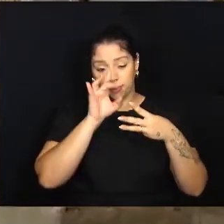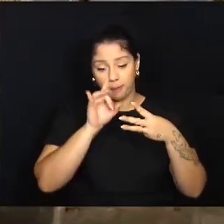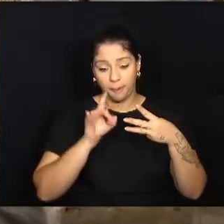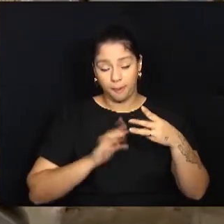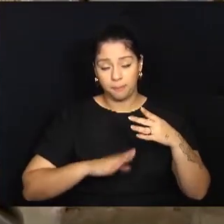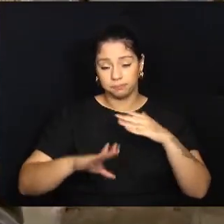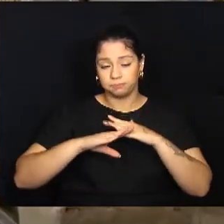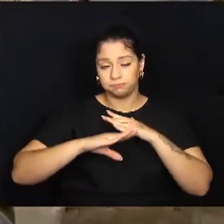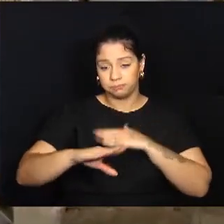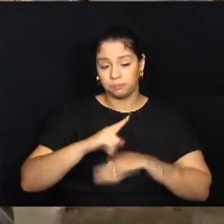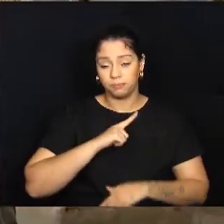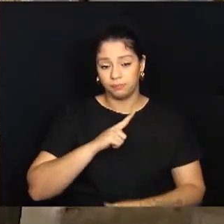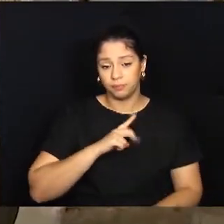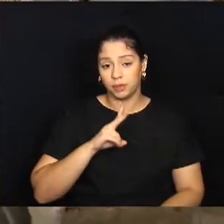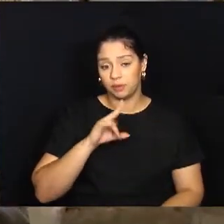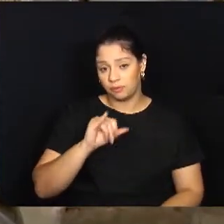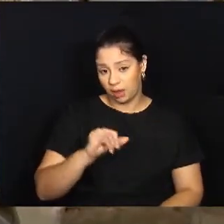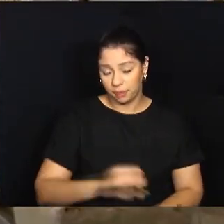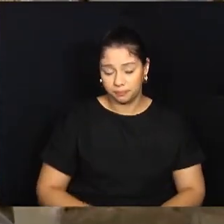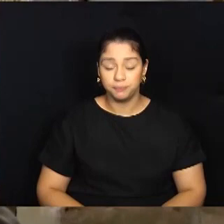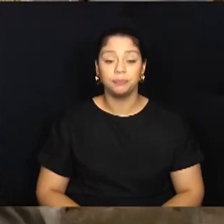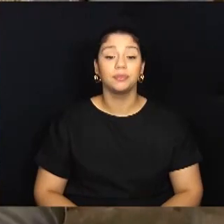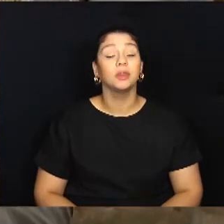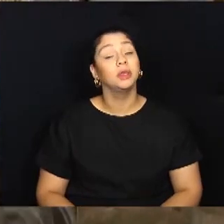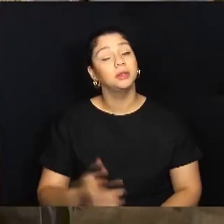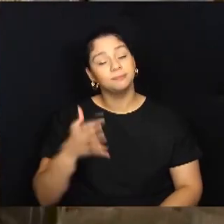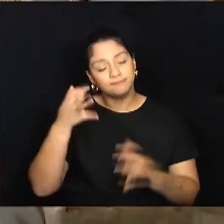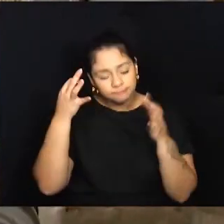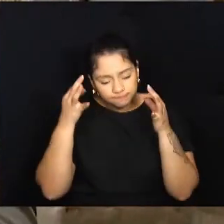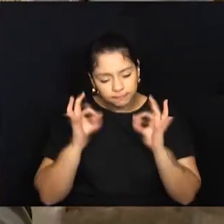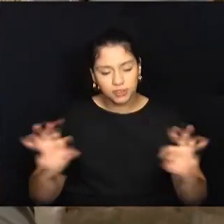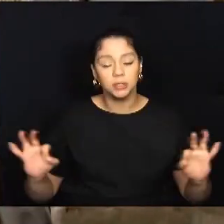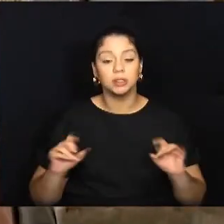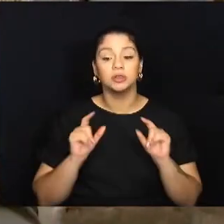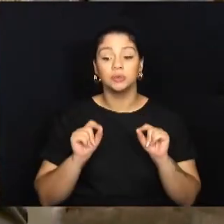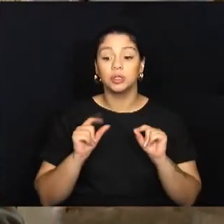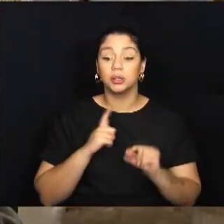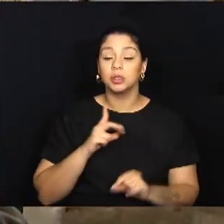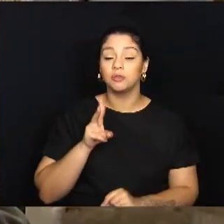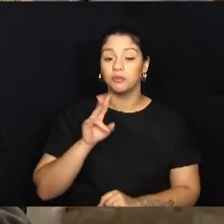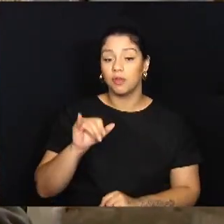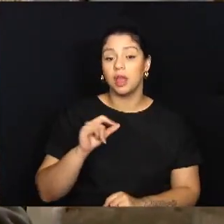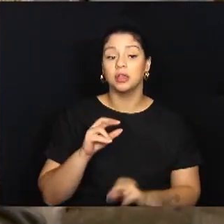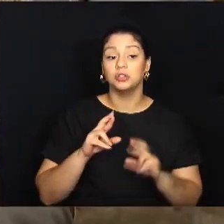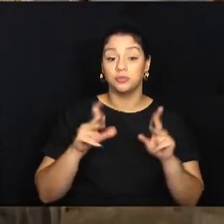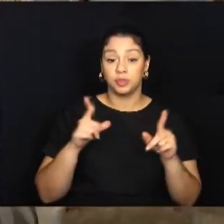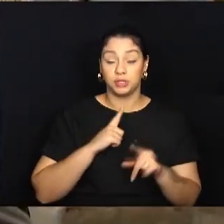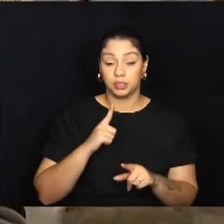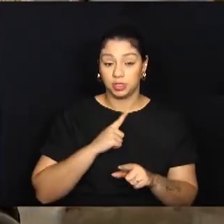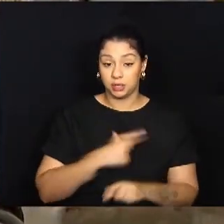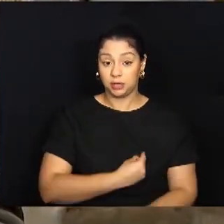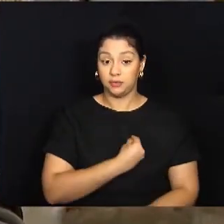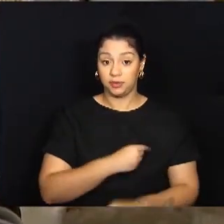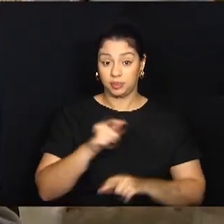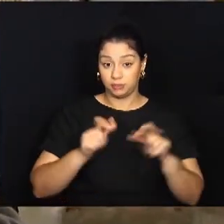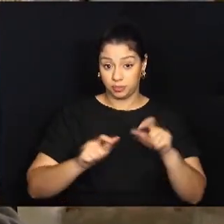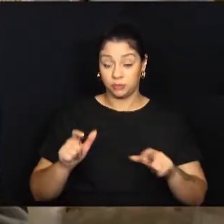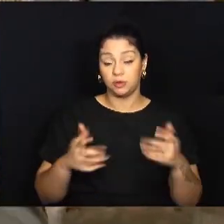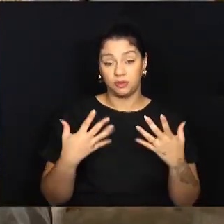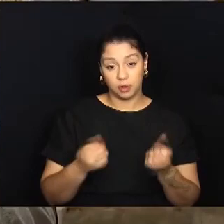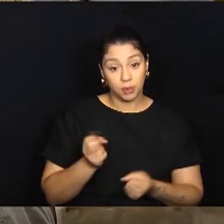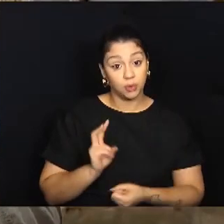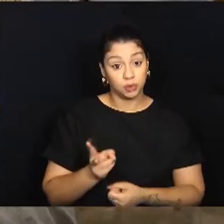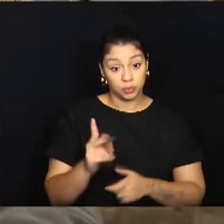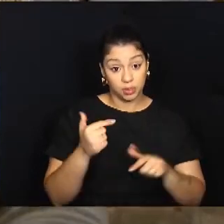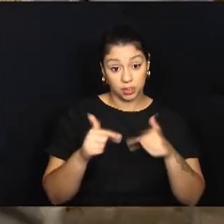Estevão Guedes e Lorival de Almeida, e temos certeza que fará uma grande diferença na vida dessas pessoas. Vamos continuar trabalhando, como eu